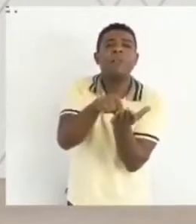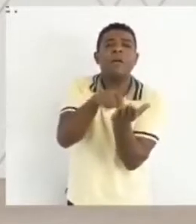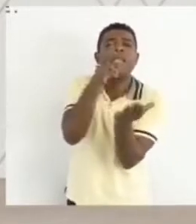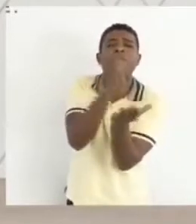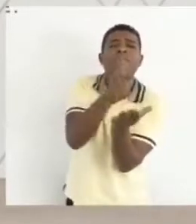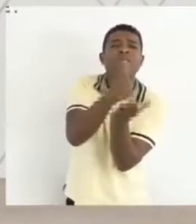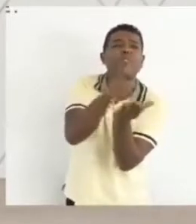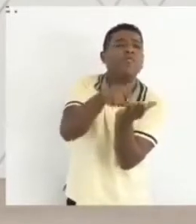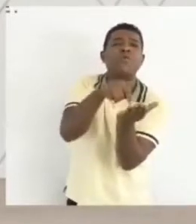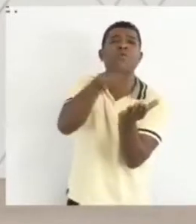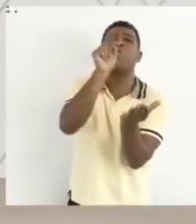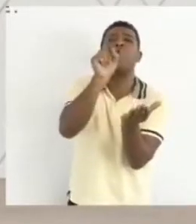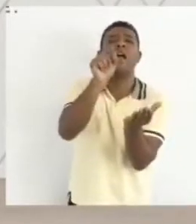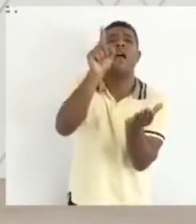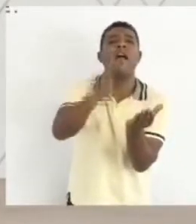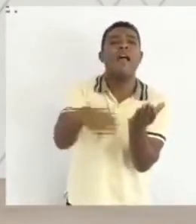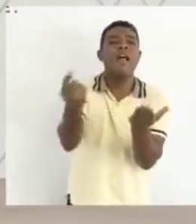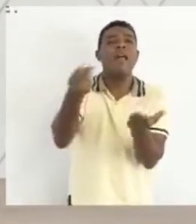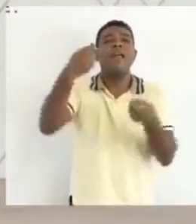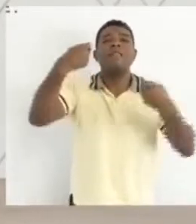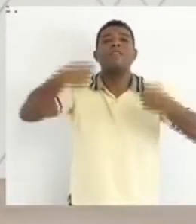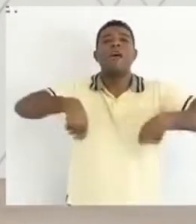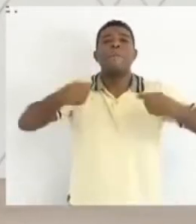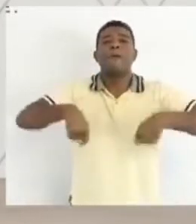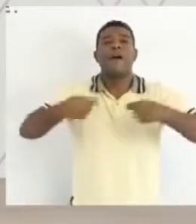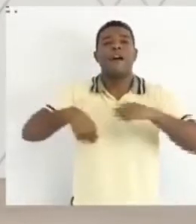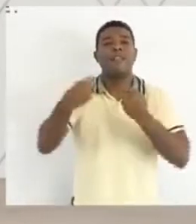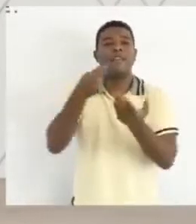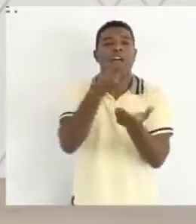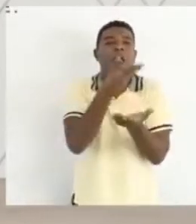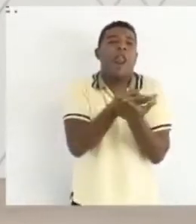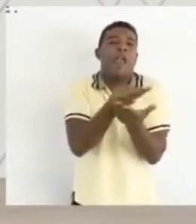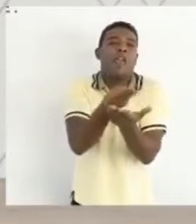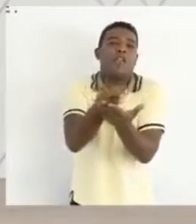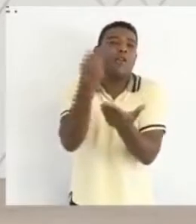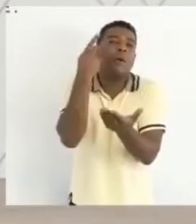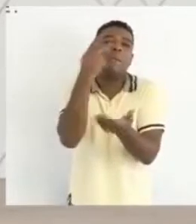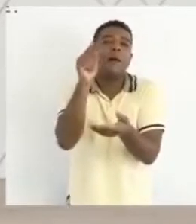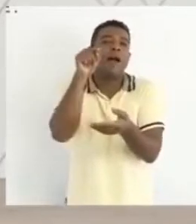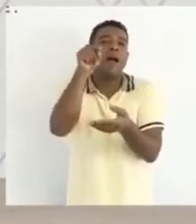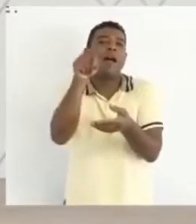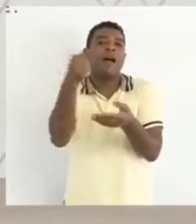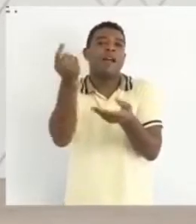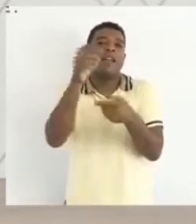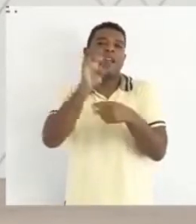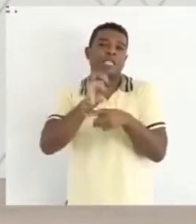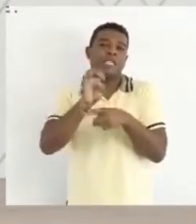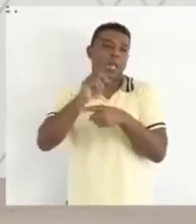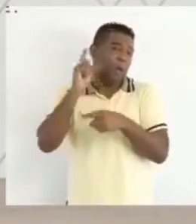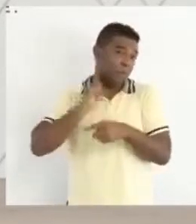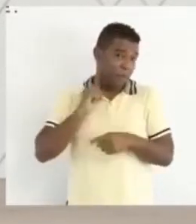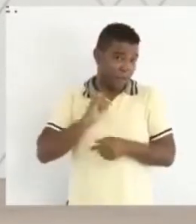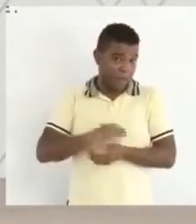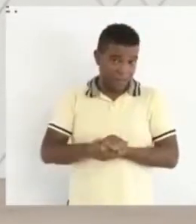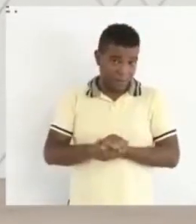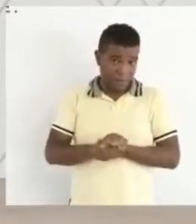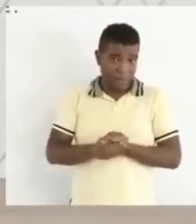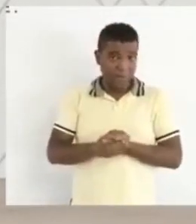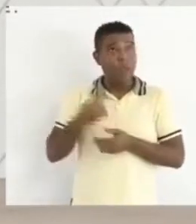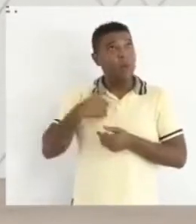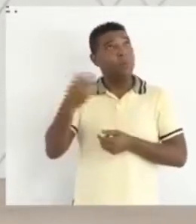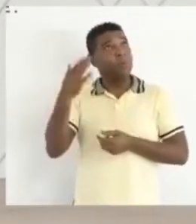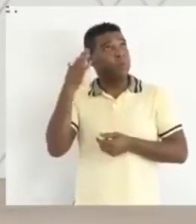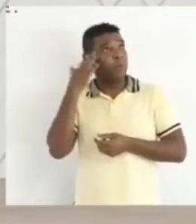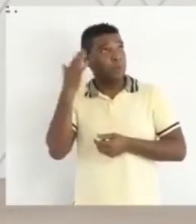do estado. Isso para nós chama atenção, porque num primeiro momento, ainda que precoce,